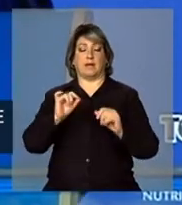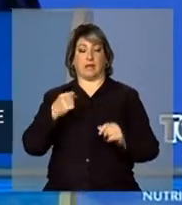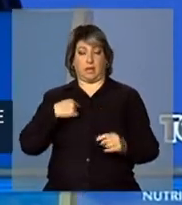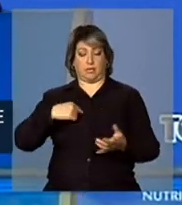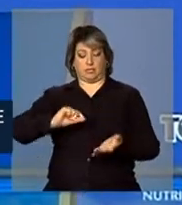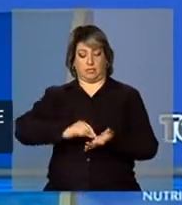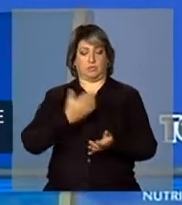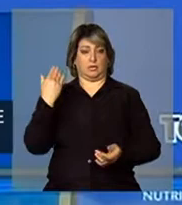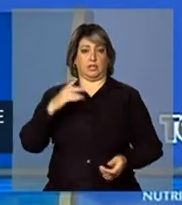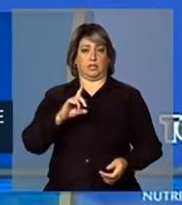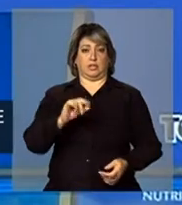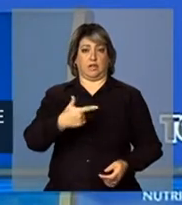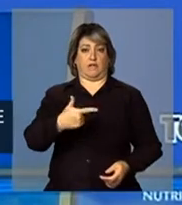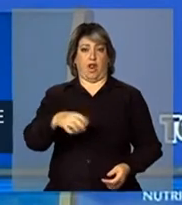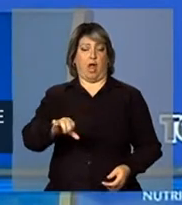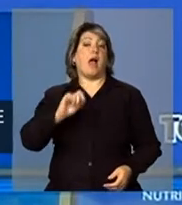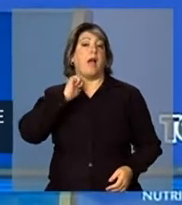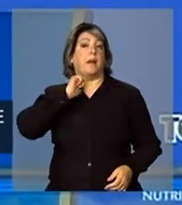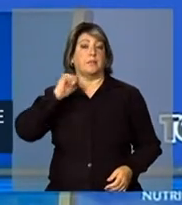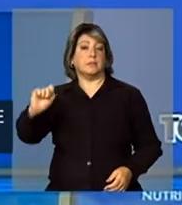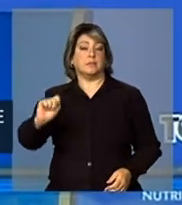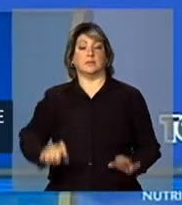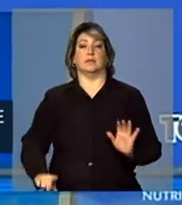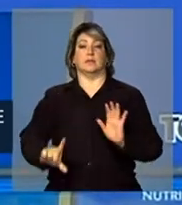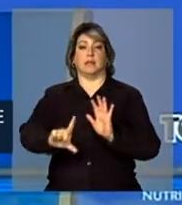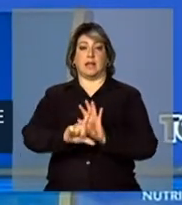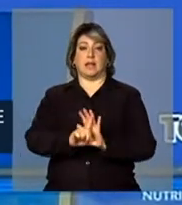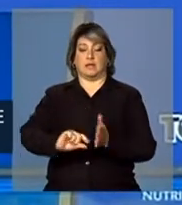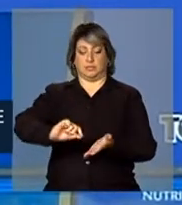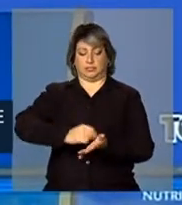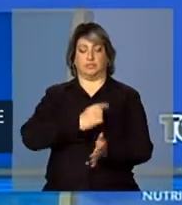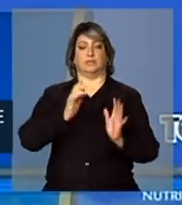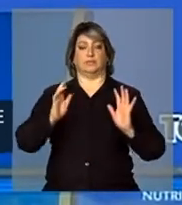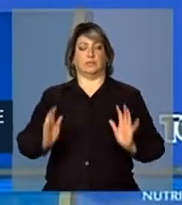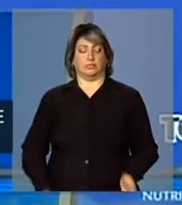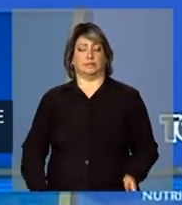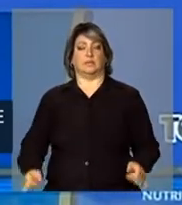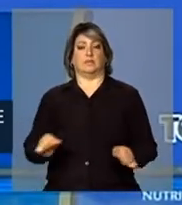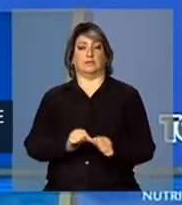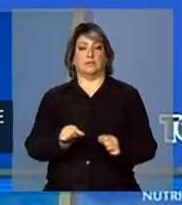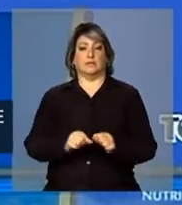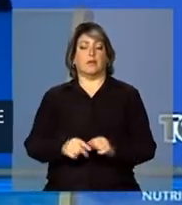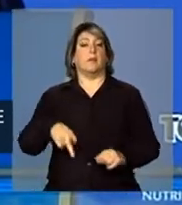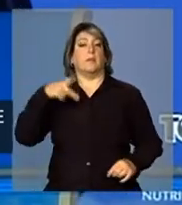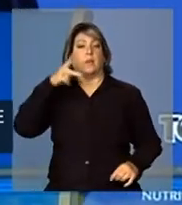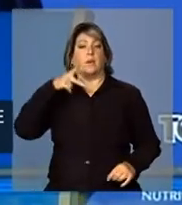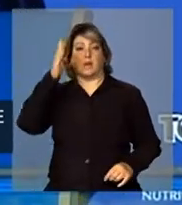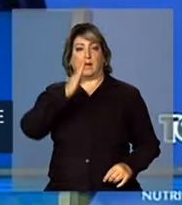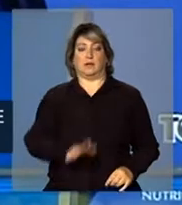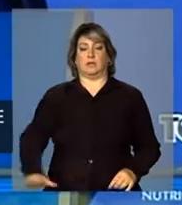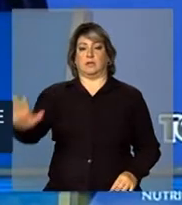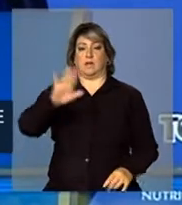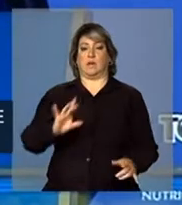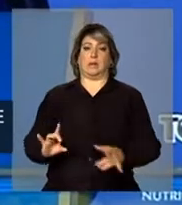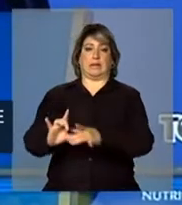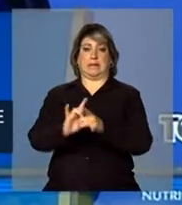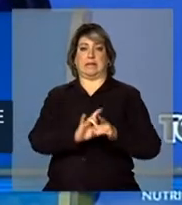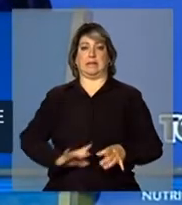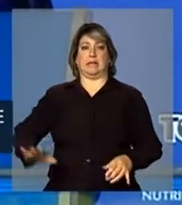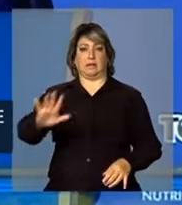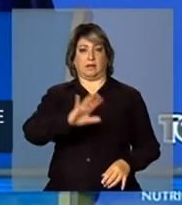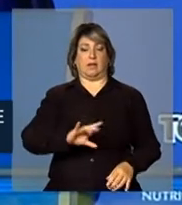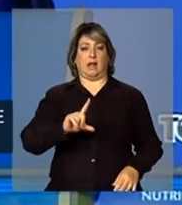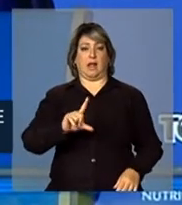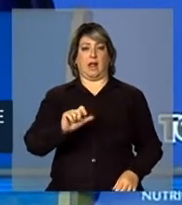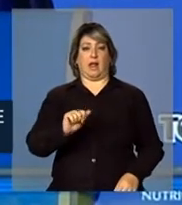sancionei, dia 29 de abril, a lei que criou a Política Nacional de Integração